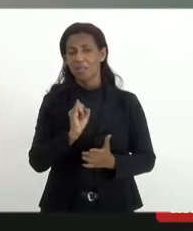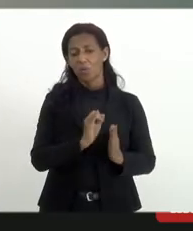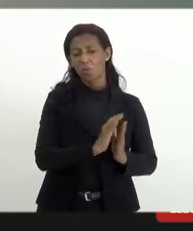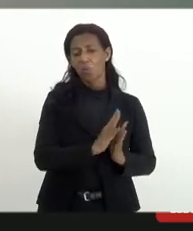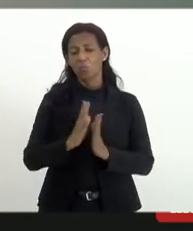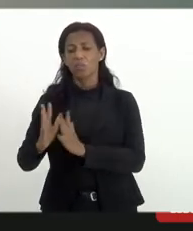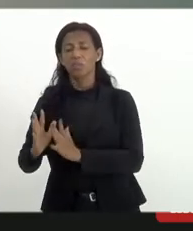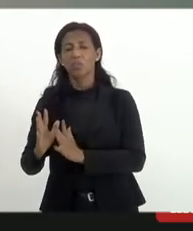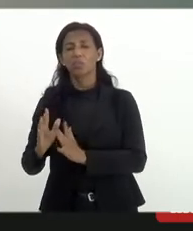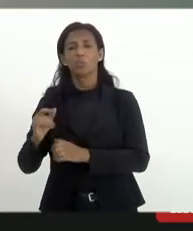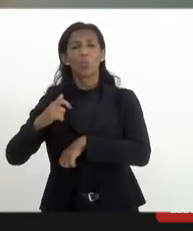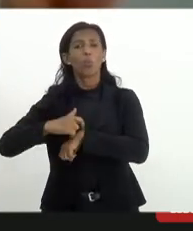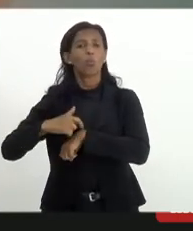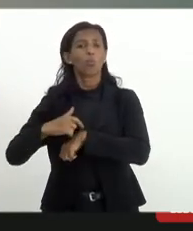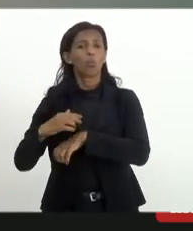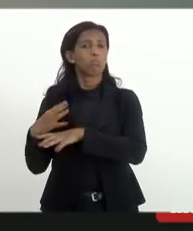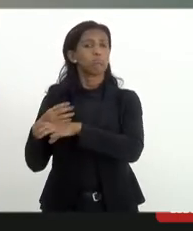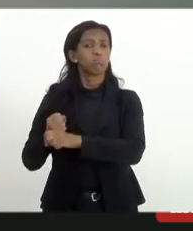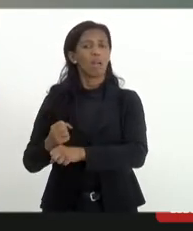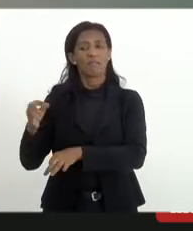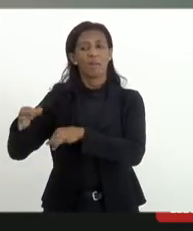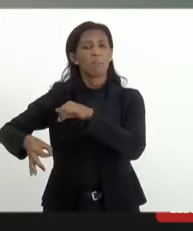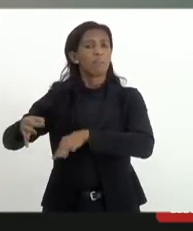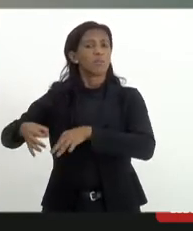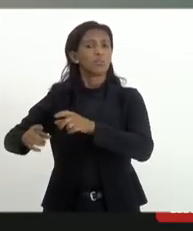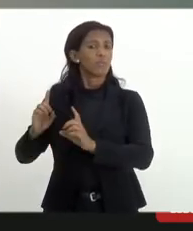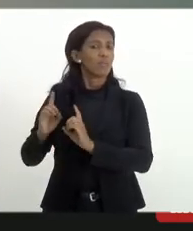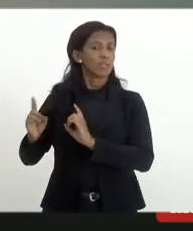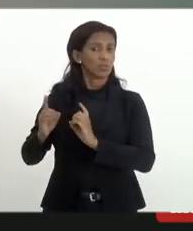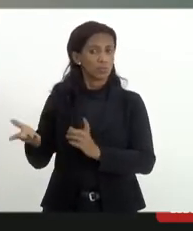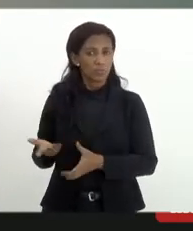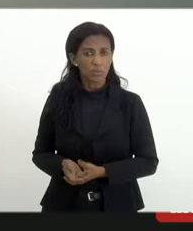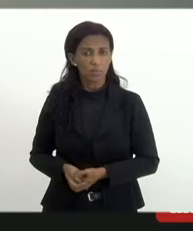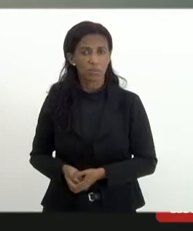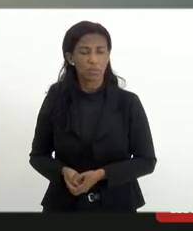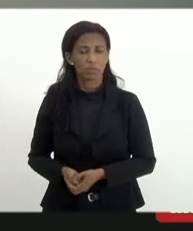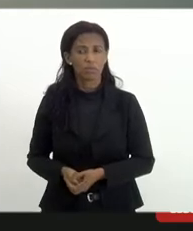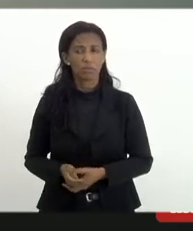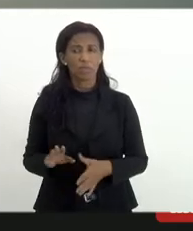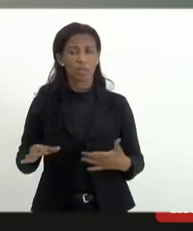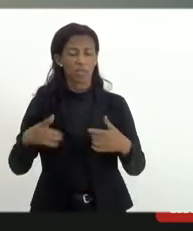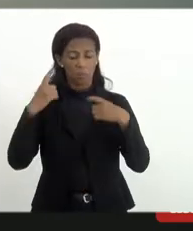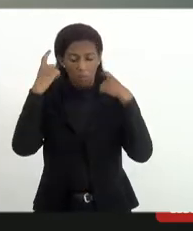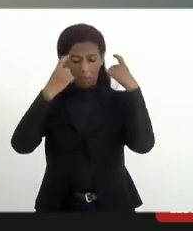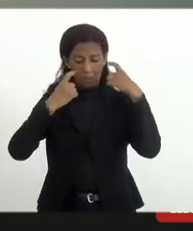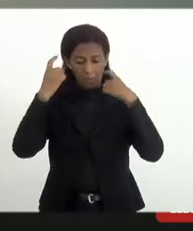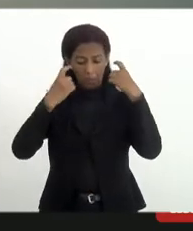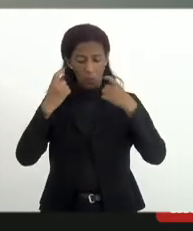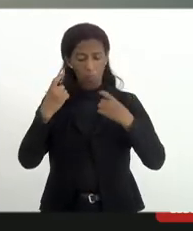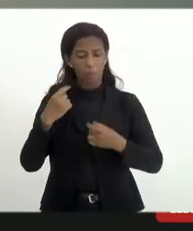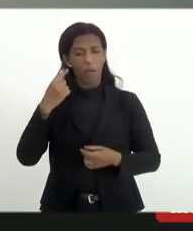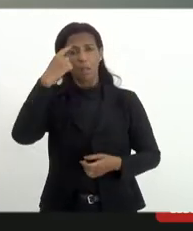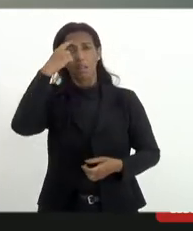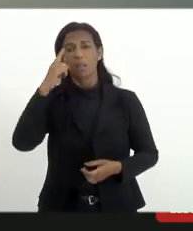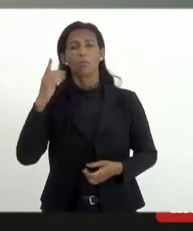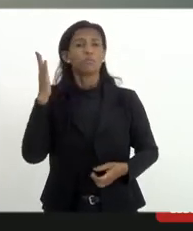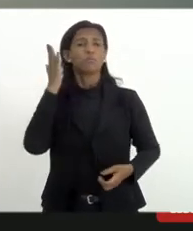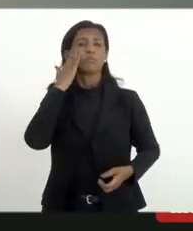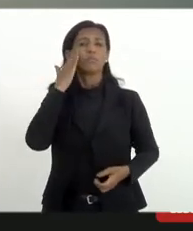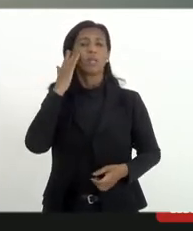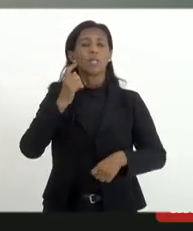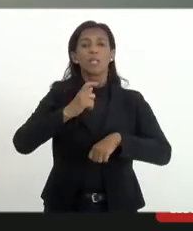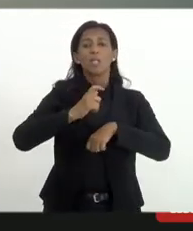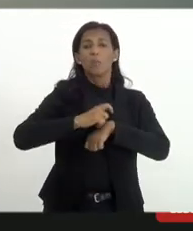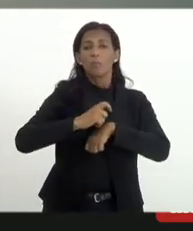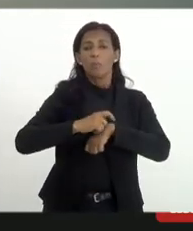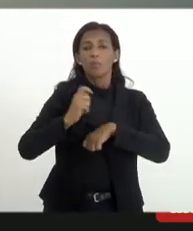Vai para a legislação e vai para a justiça e vão ficar discutindo isso. Então, me preocupa não saber exatamente em que momento